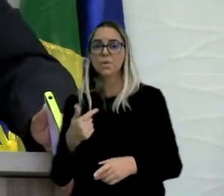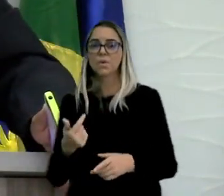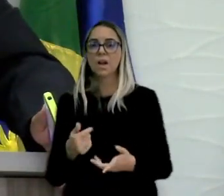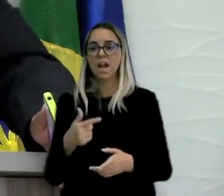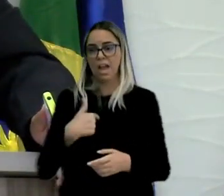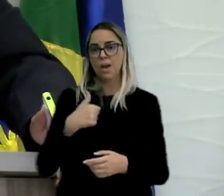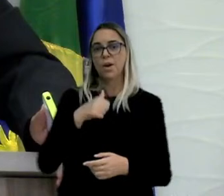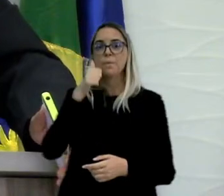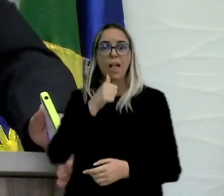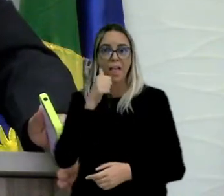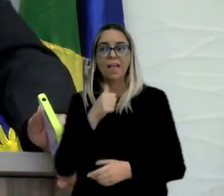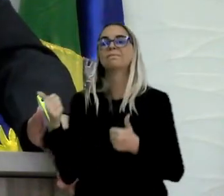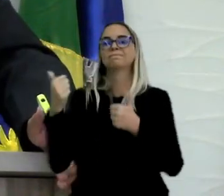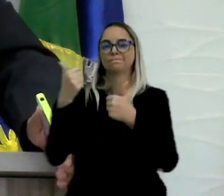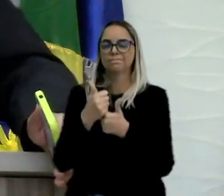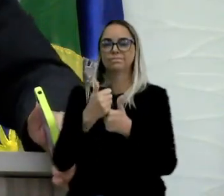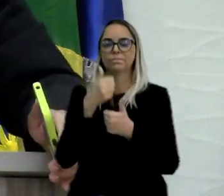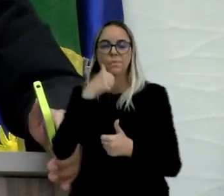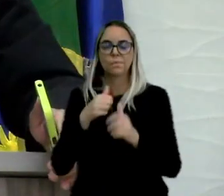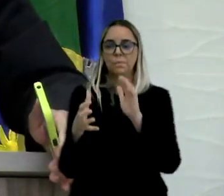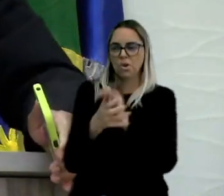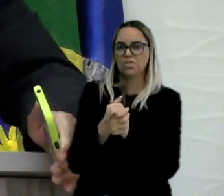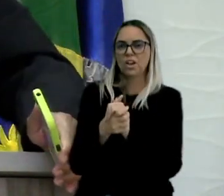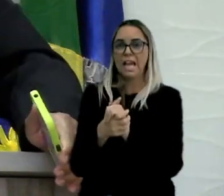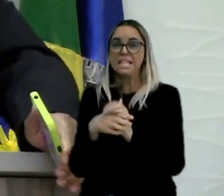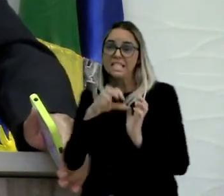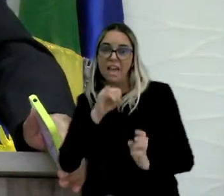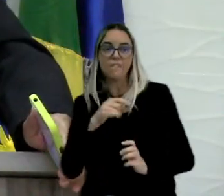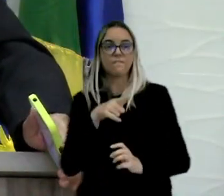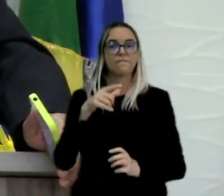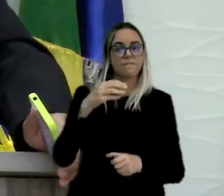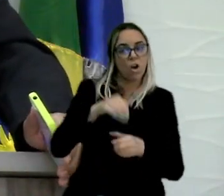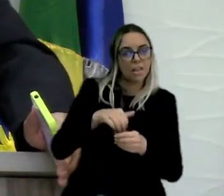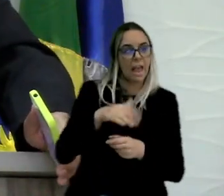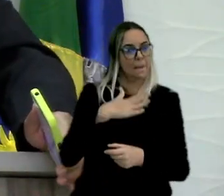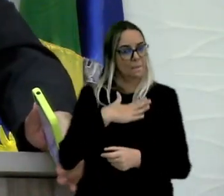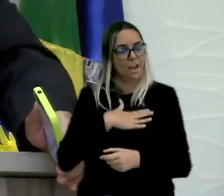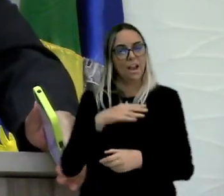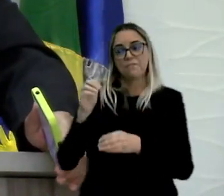esposa quem vota não eu vota na minha esposa doido